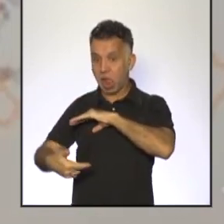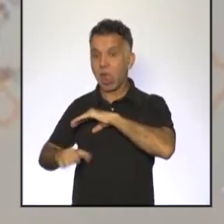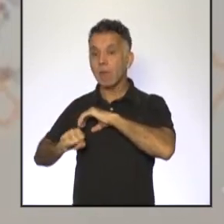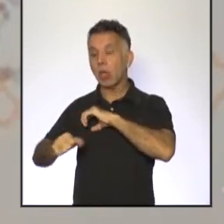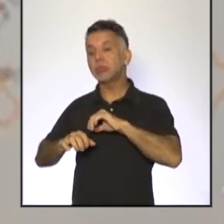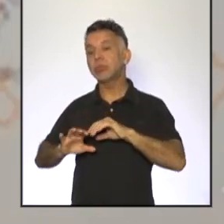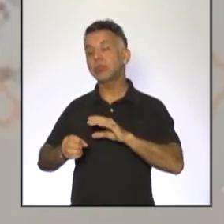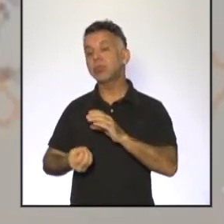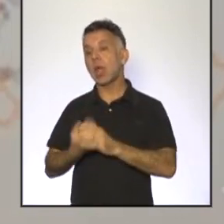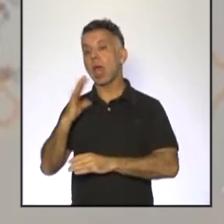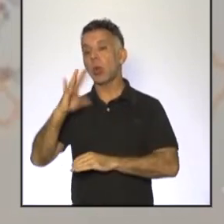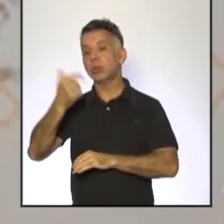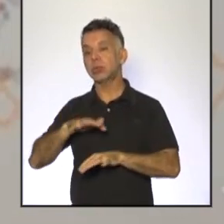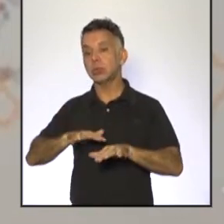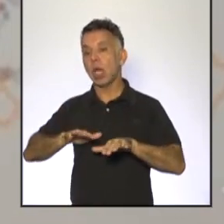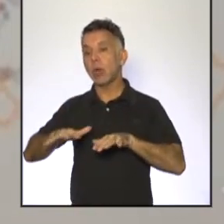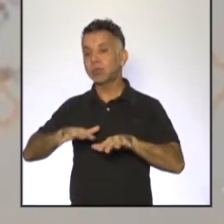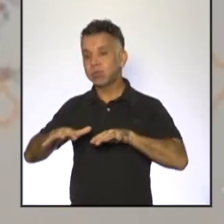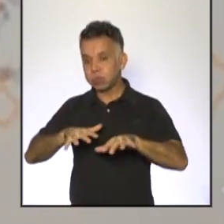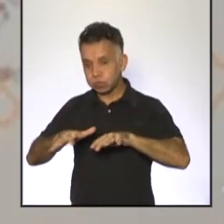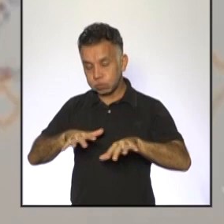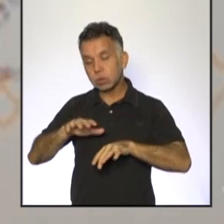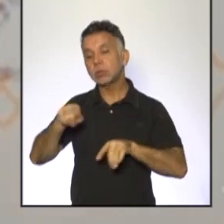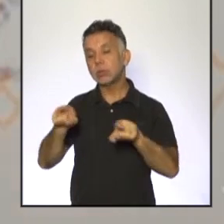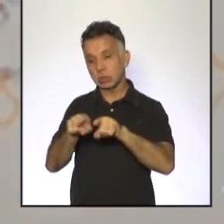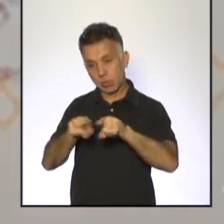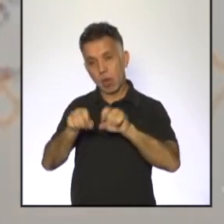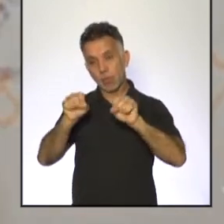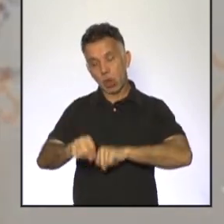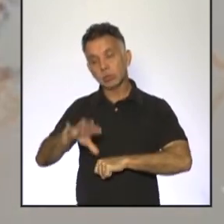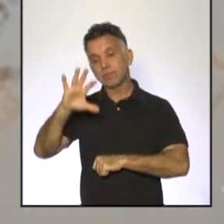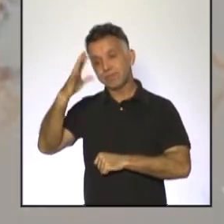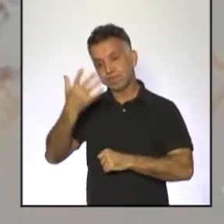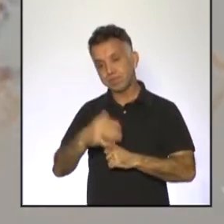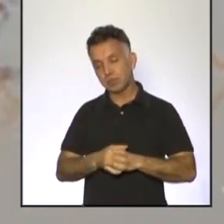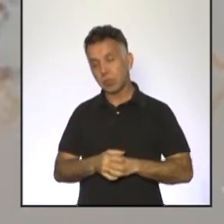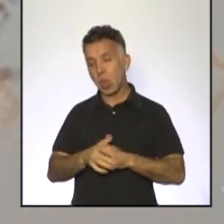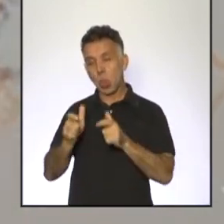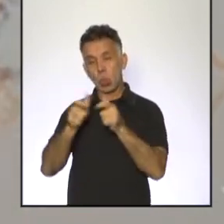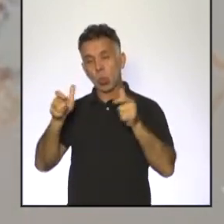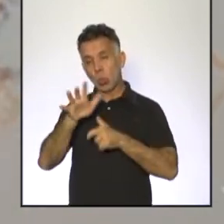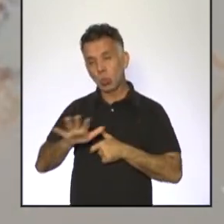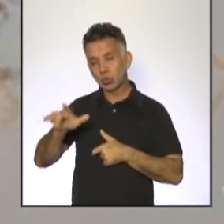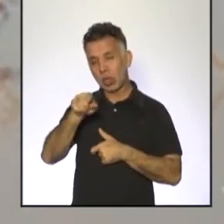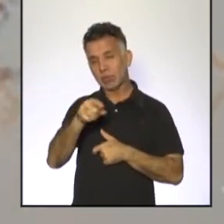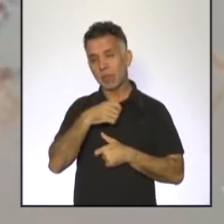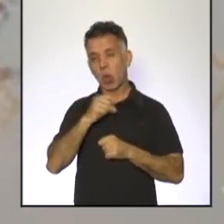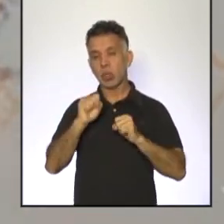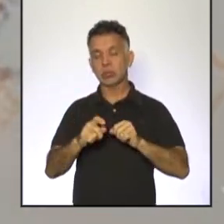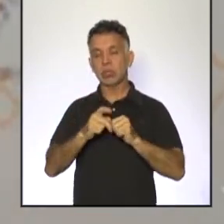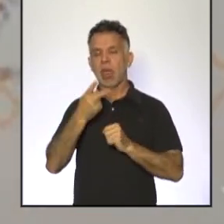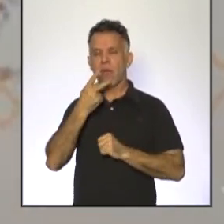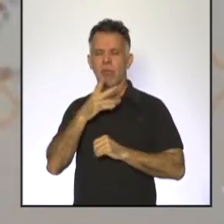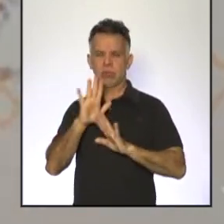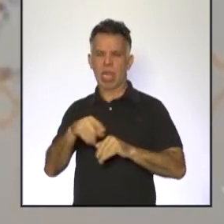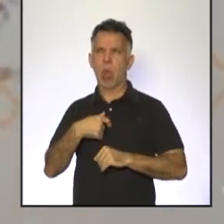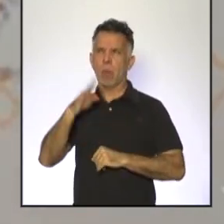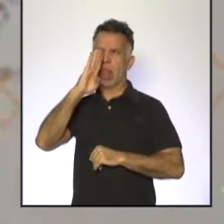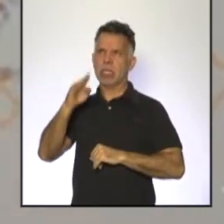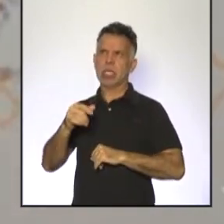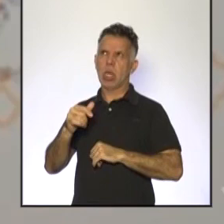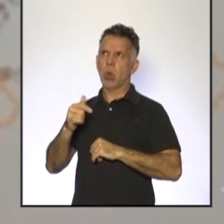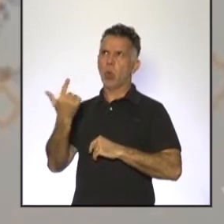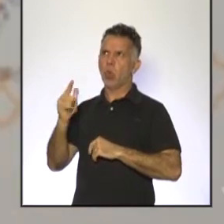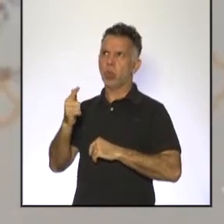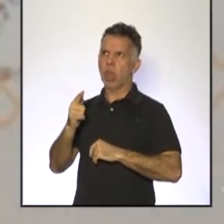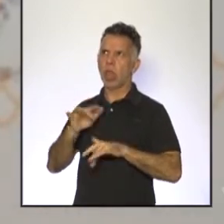liberar algumas ondas sísmicas e gerar terremoto também, tá? Em geral, o que você pode falar, não que o Brasil não tem terremoto, não,